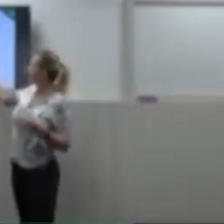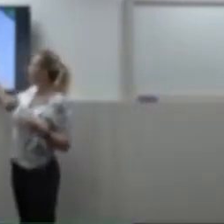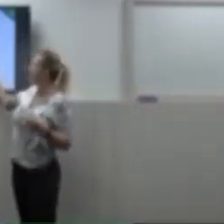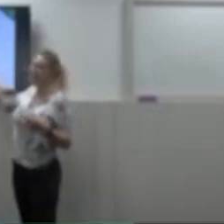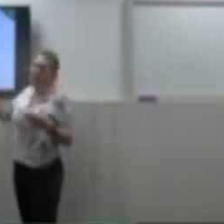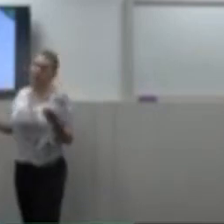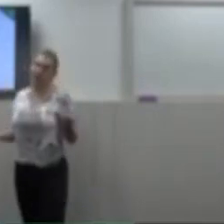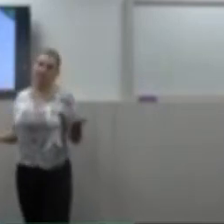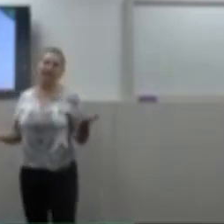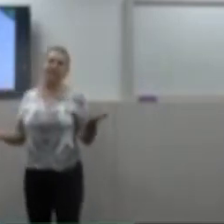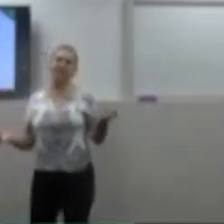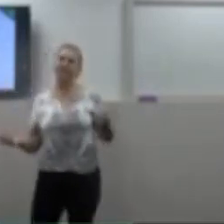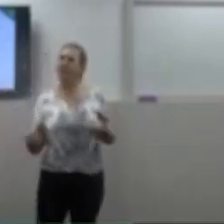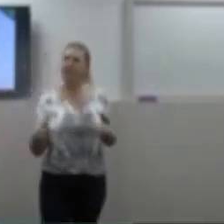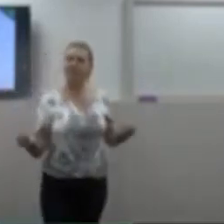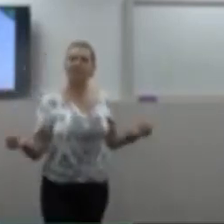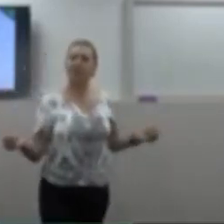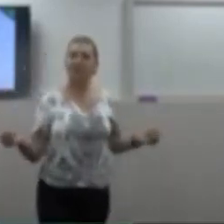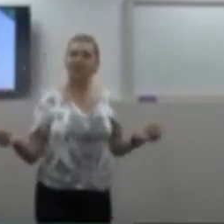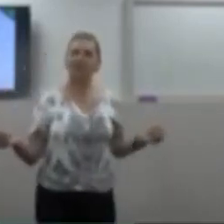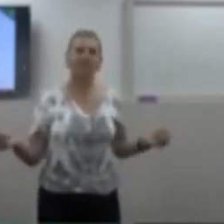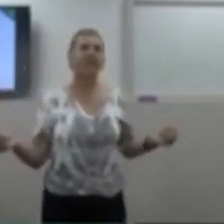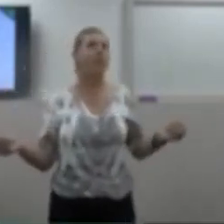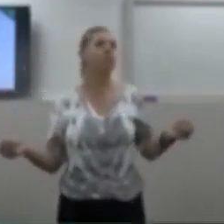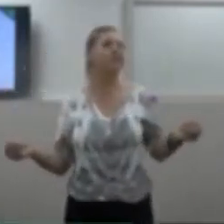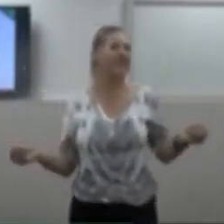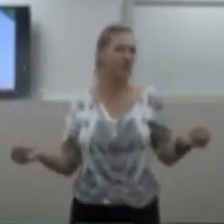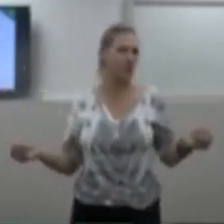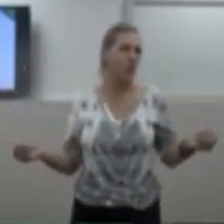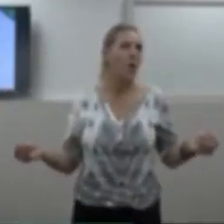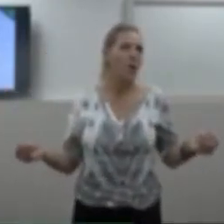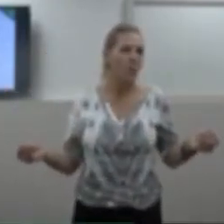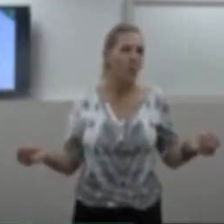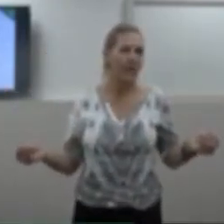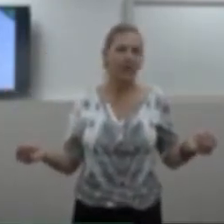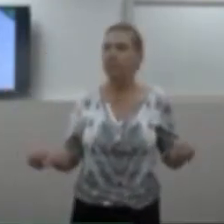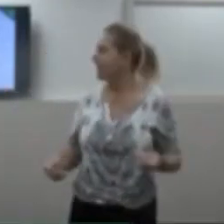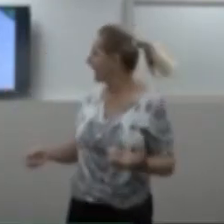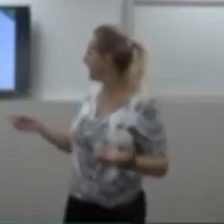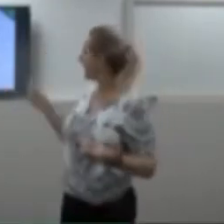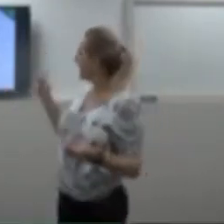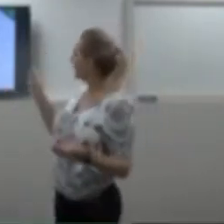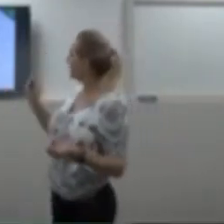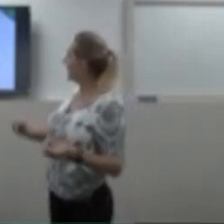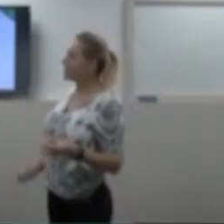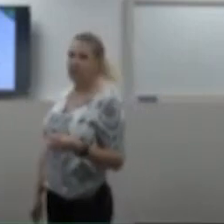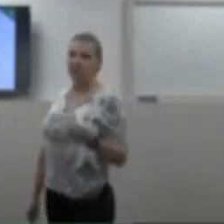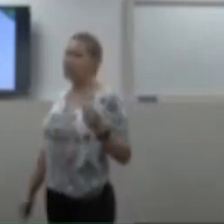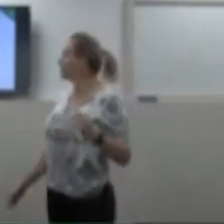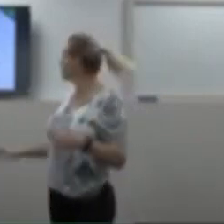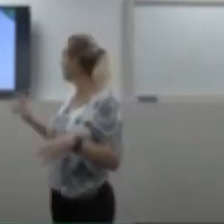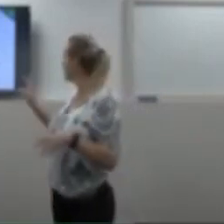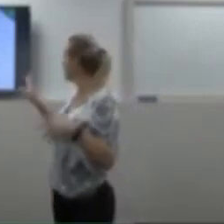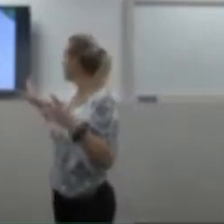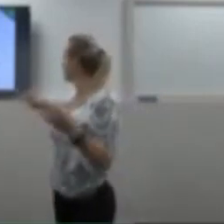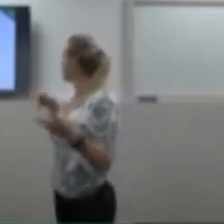Numerais fracionários e associar isso lá na matemática e saber o que significa 1/3, 1/2, né? E numerais coletivos, dúzia,